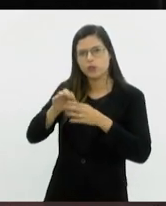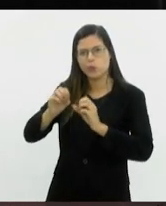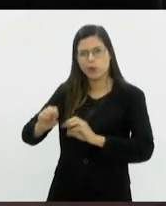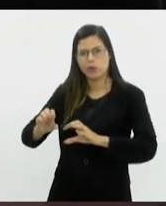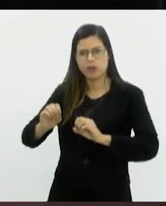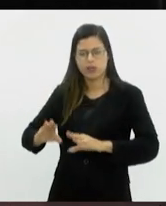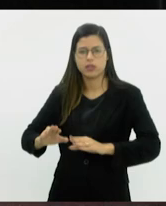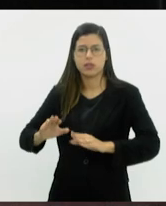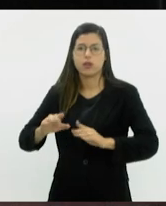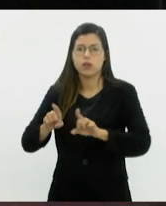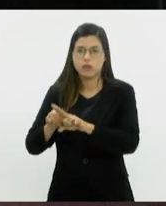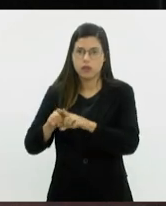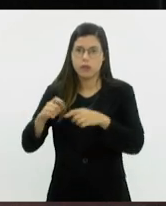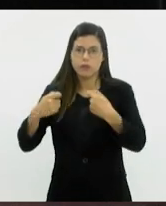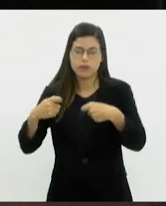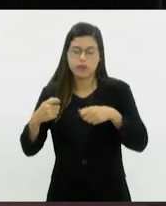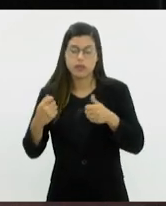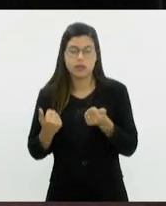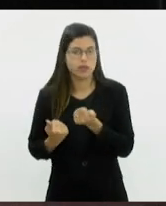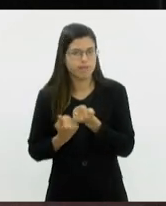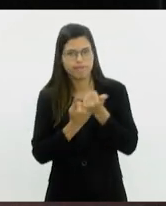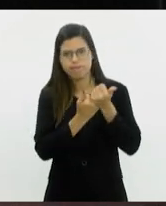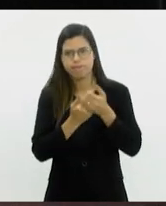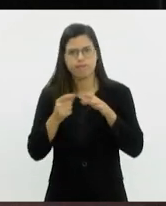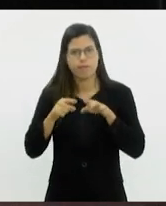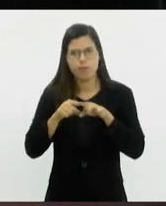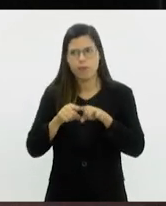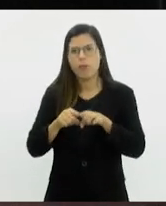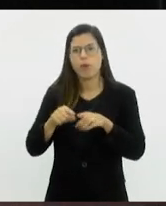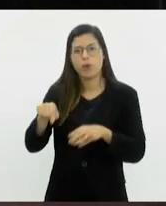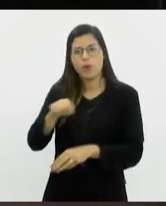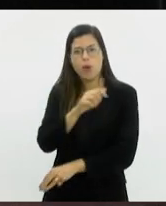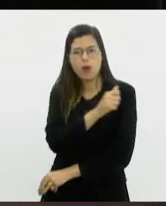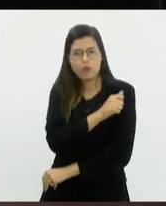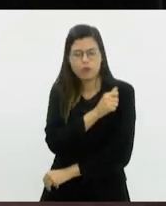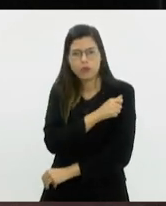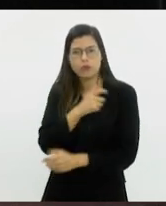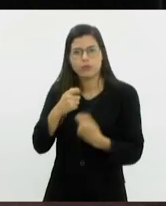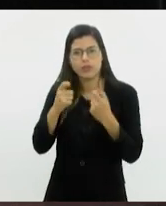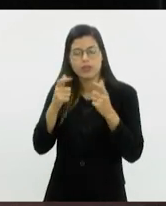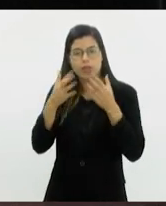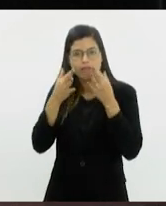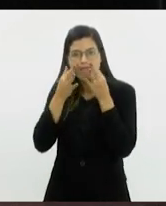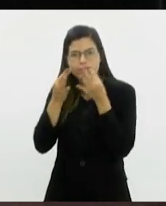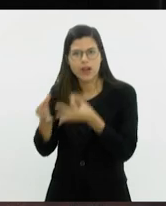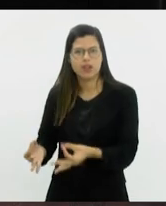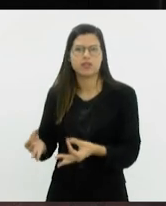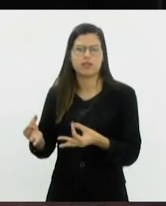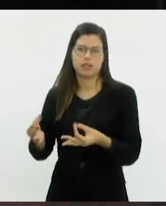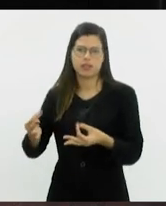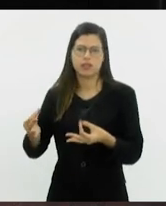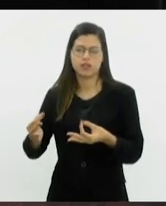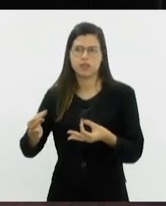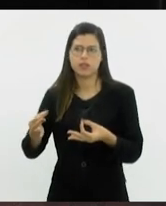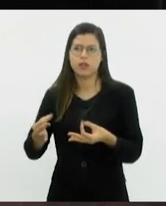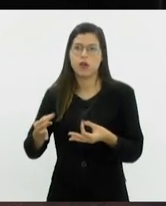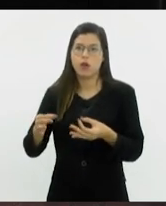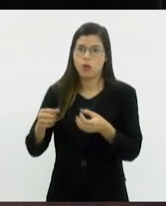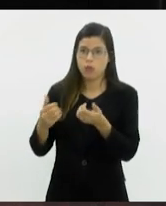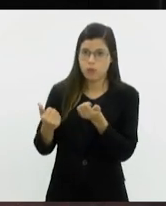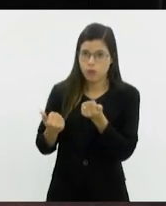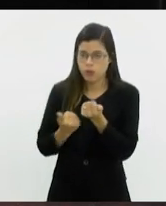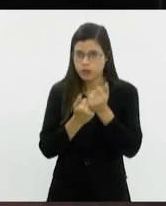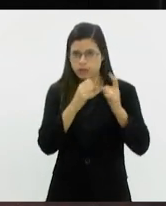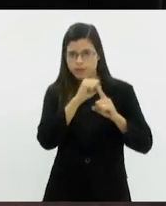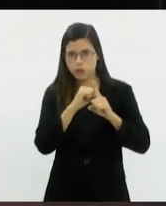necessidade de apoio dos mediadores a esses alunos que precisam de uma atenção específica, com a assistência